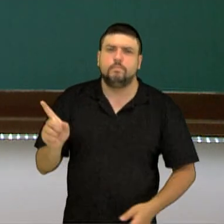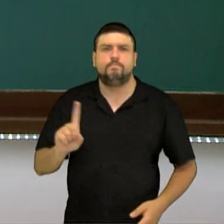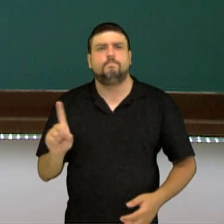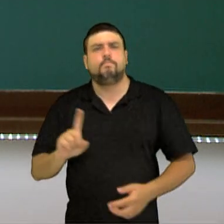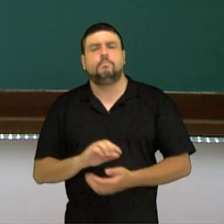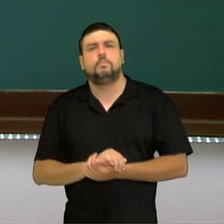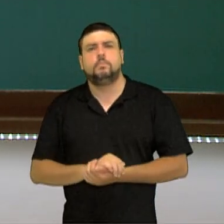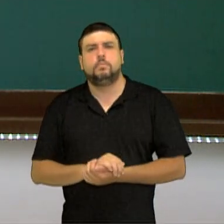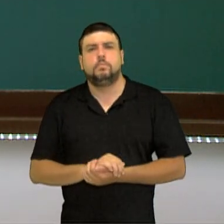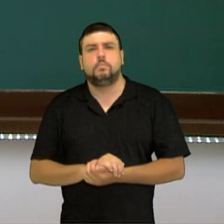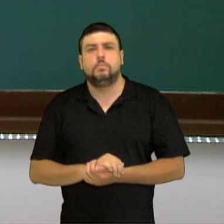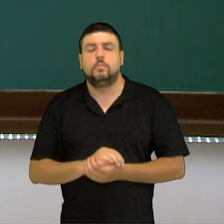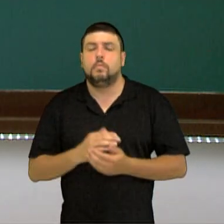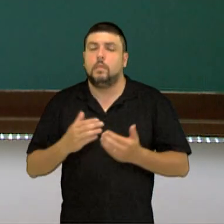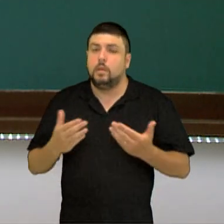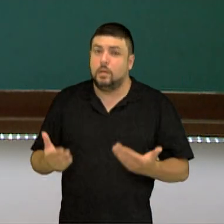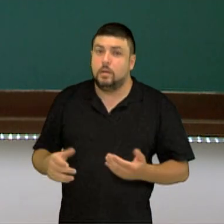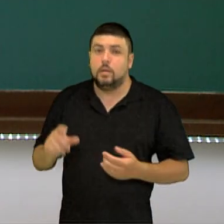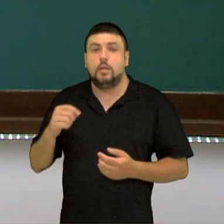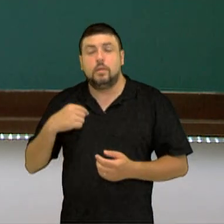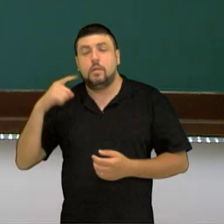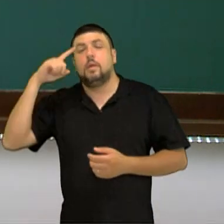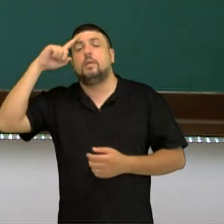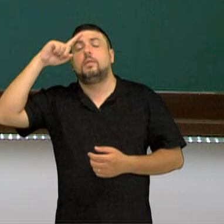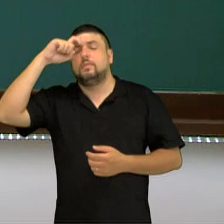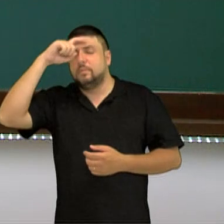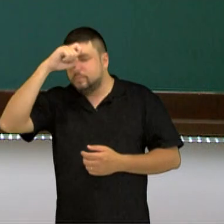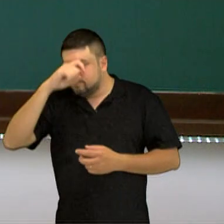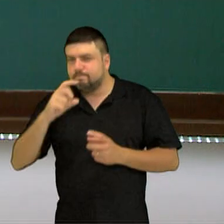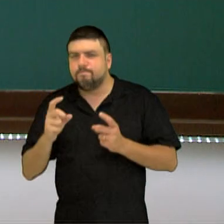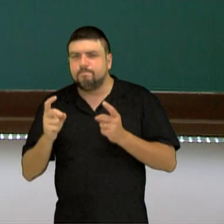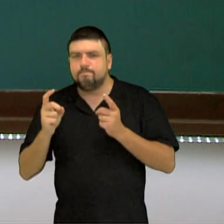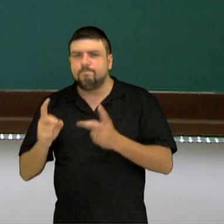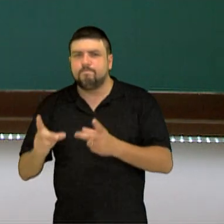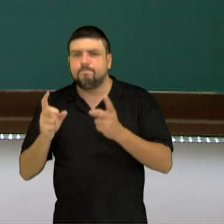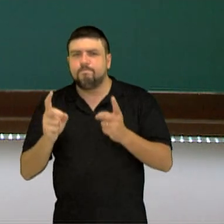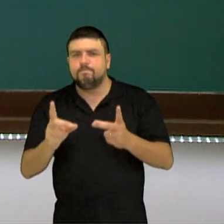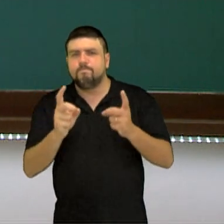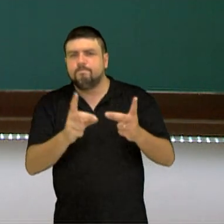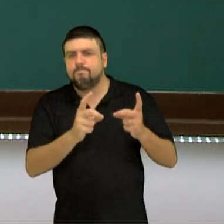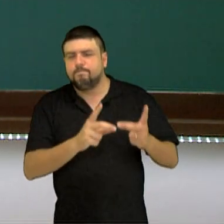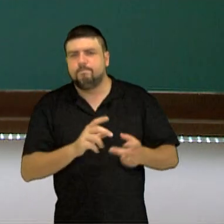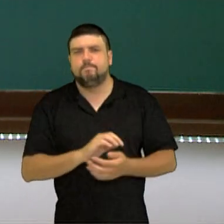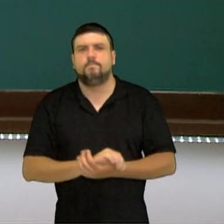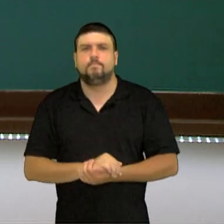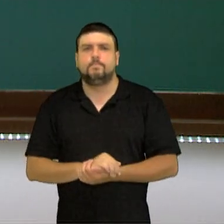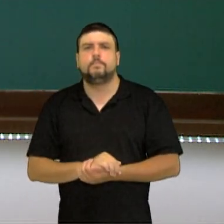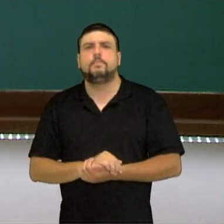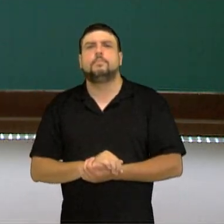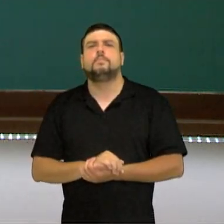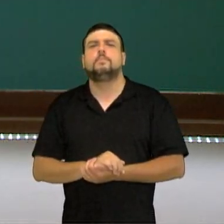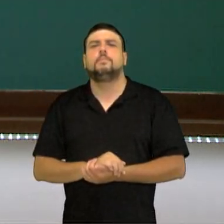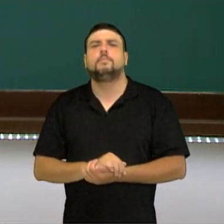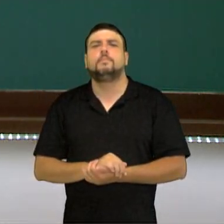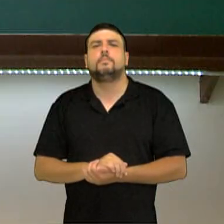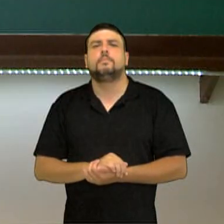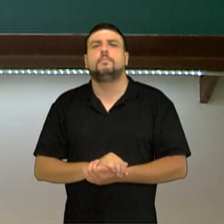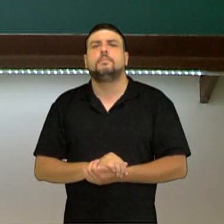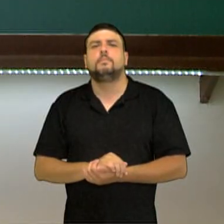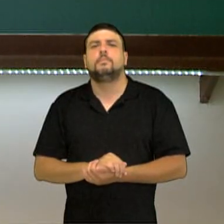tinham dificuldade para vender, né, tanta quantidade assim de vela.